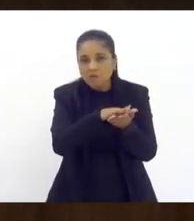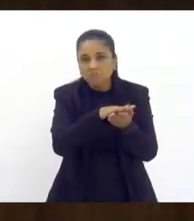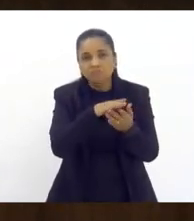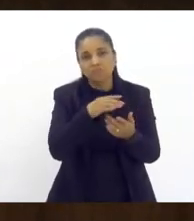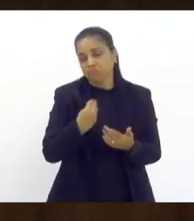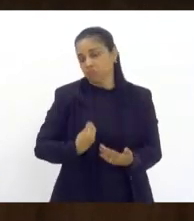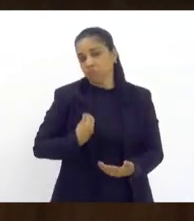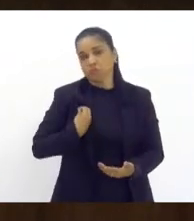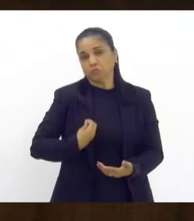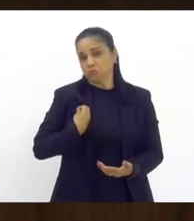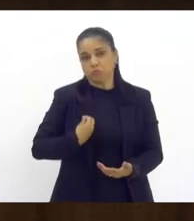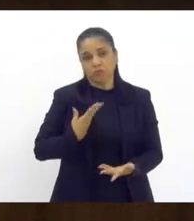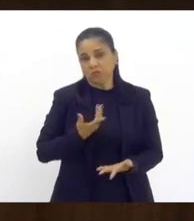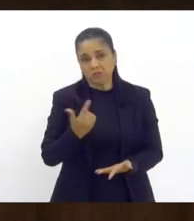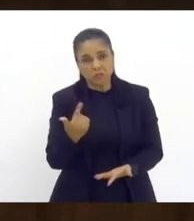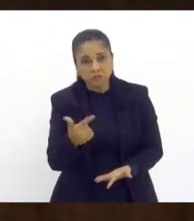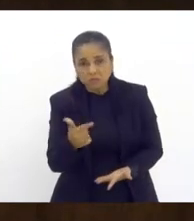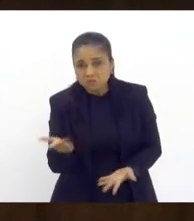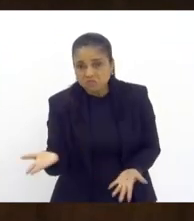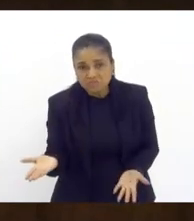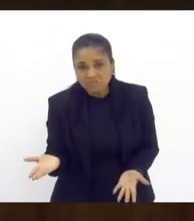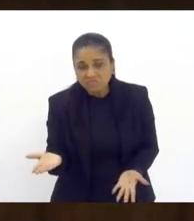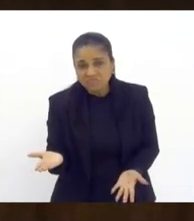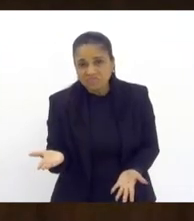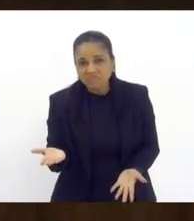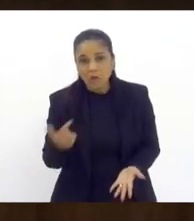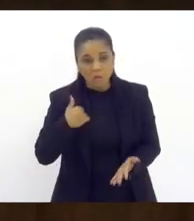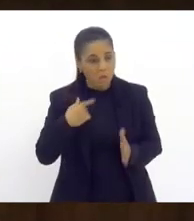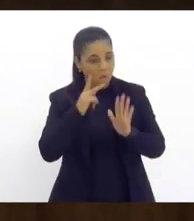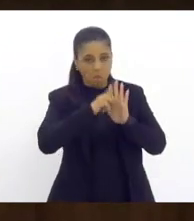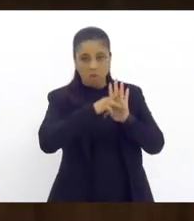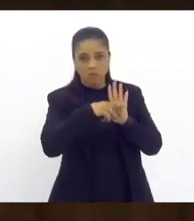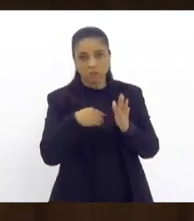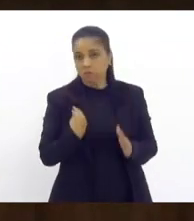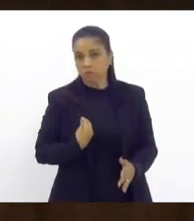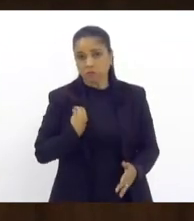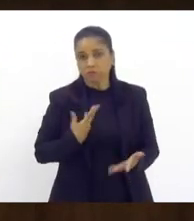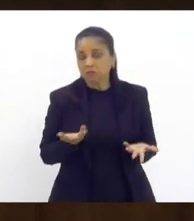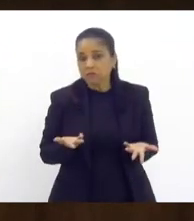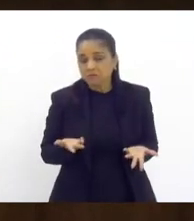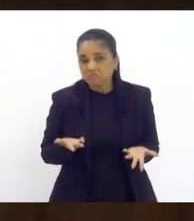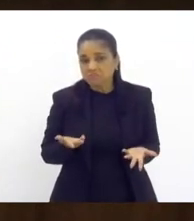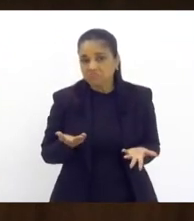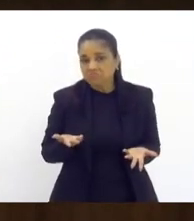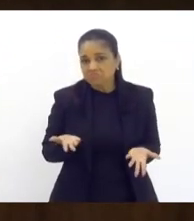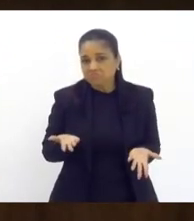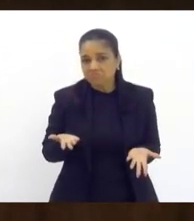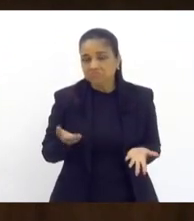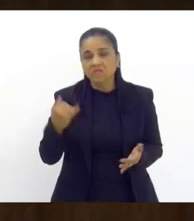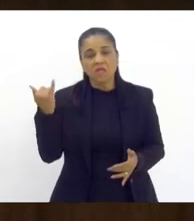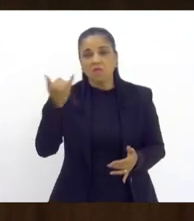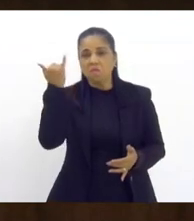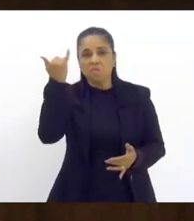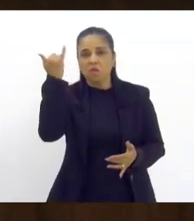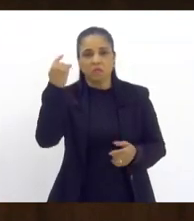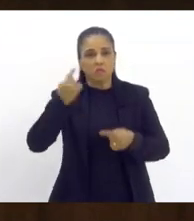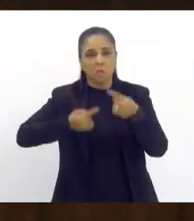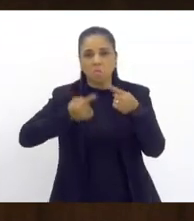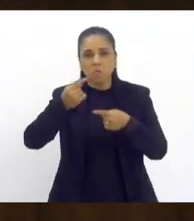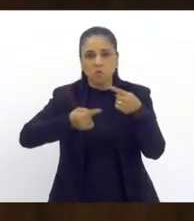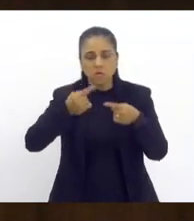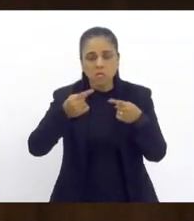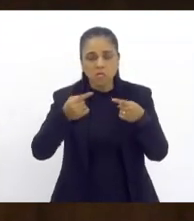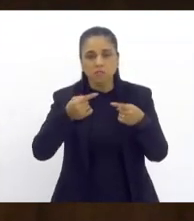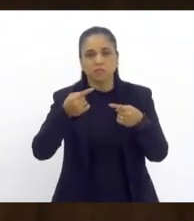no mundo legal. Ele não existe como projeto. Meu projeto não existe. Claro que não tem importância política, eleitoral.